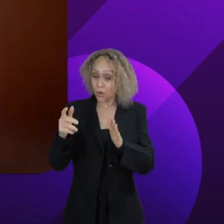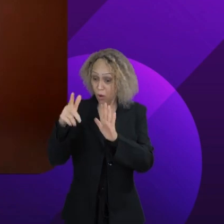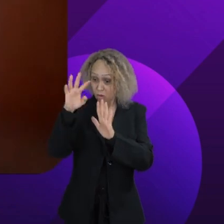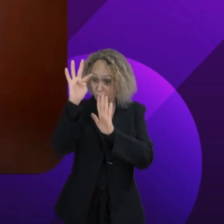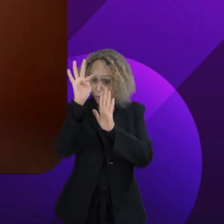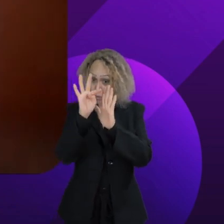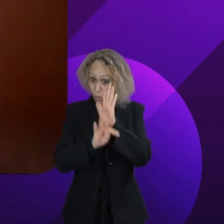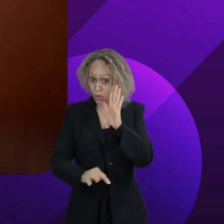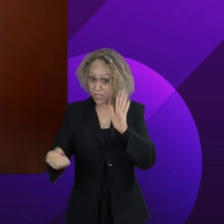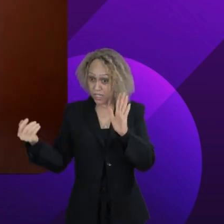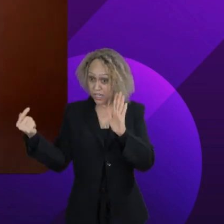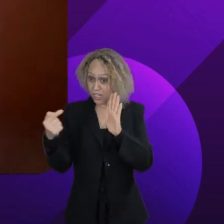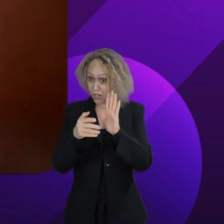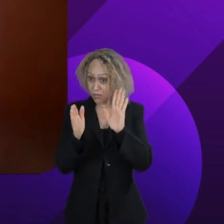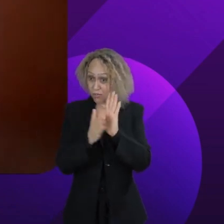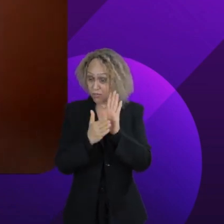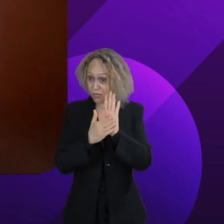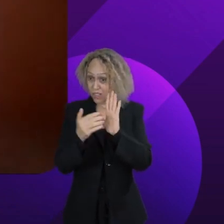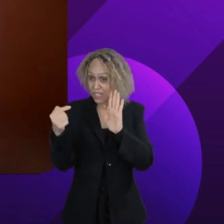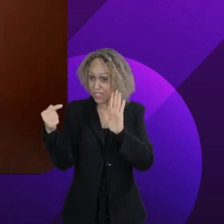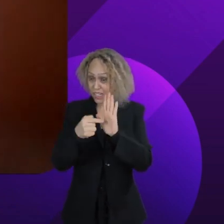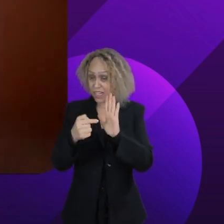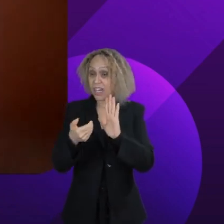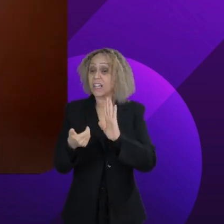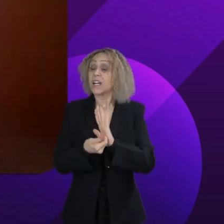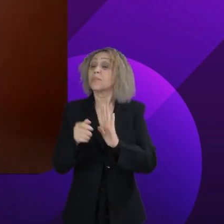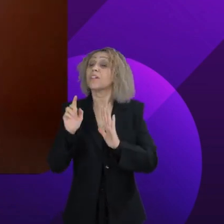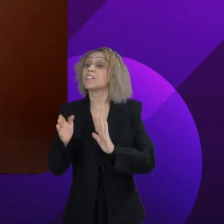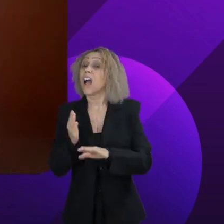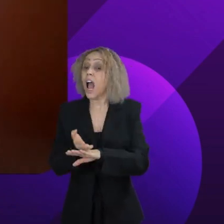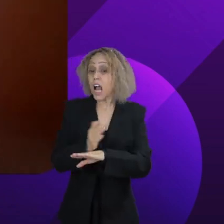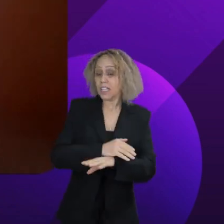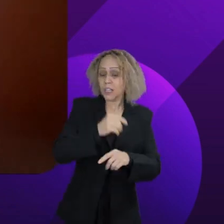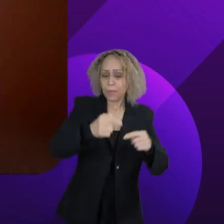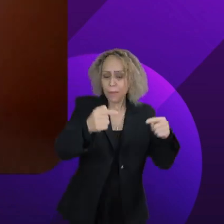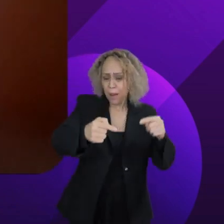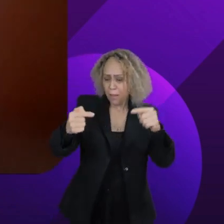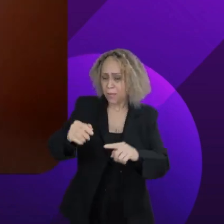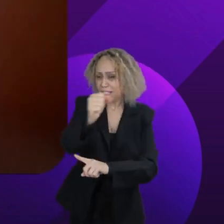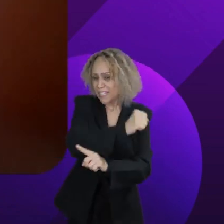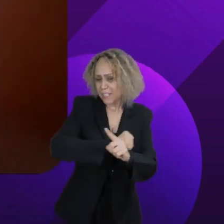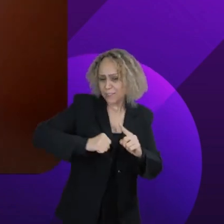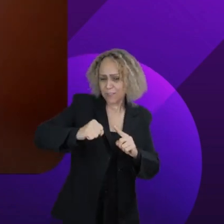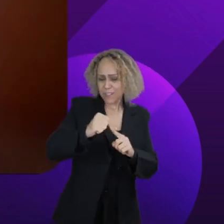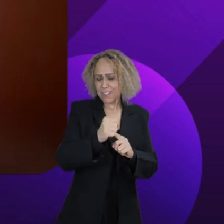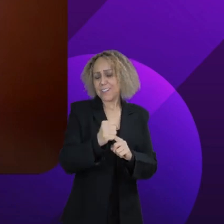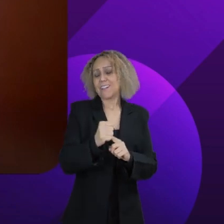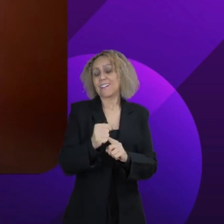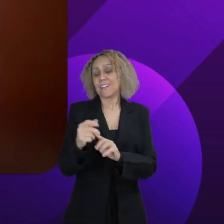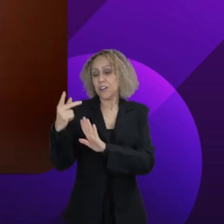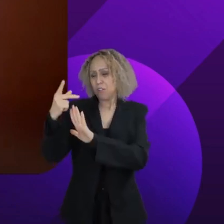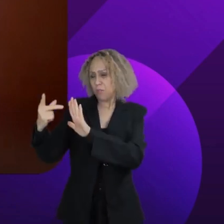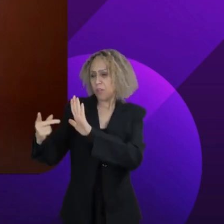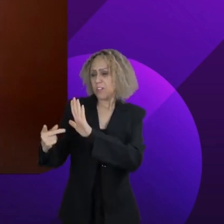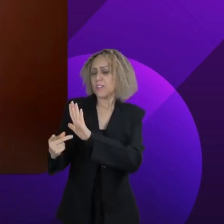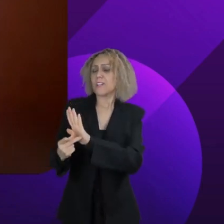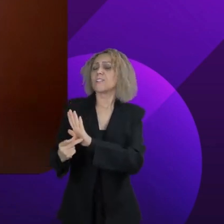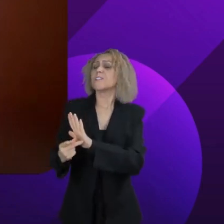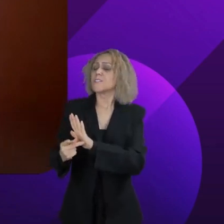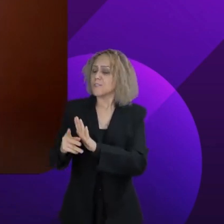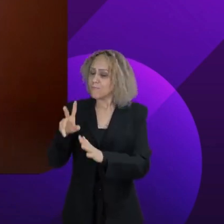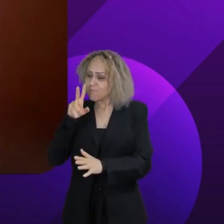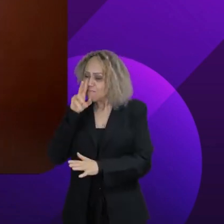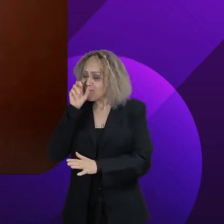sobre a importância da lei de cotas e das ações afirmativas. O projeto já chegou com muita força, a